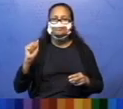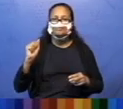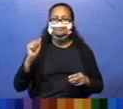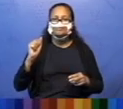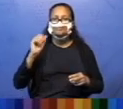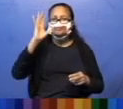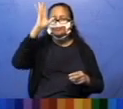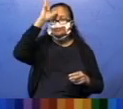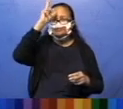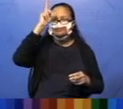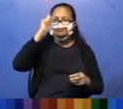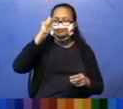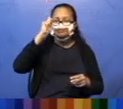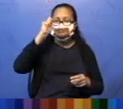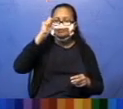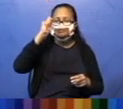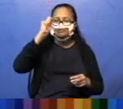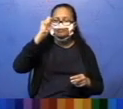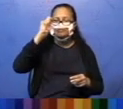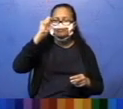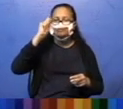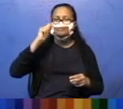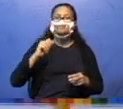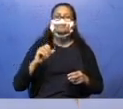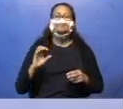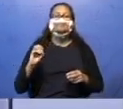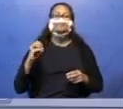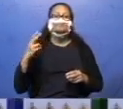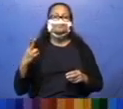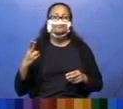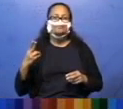a pessoa que acredita em Cristo.